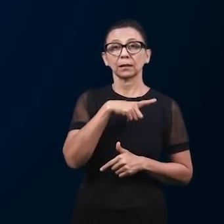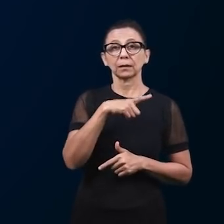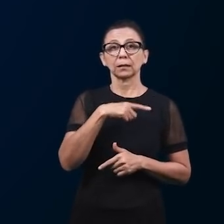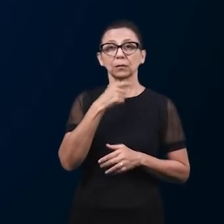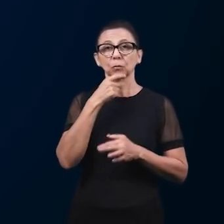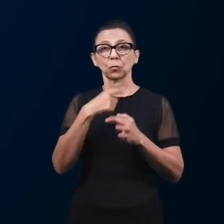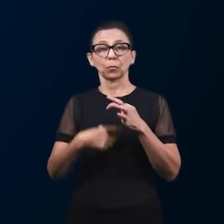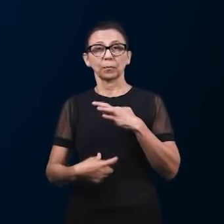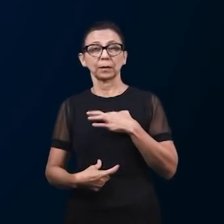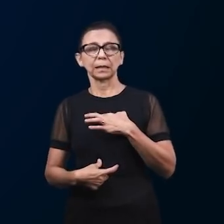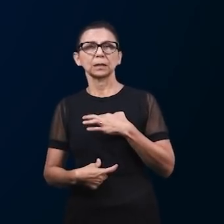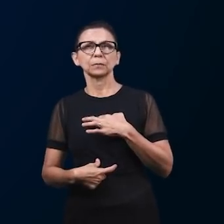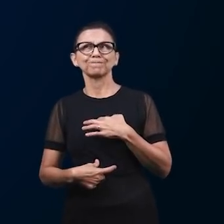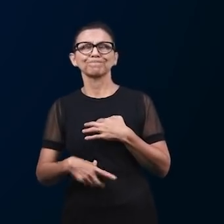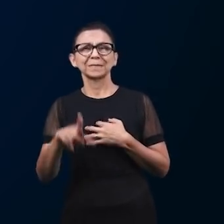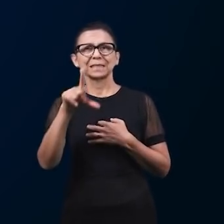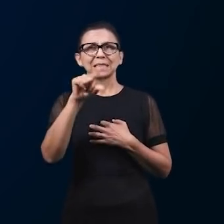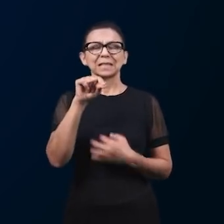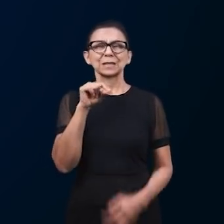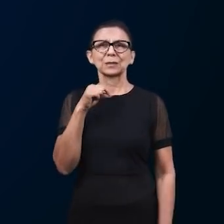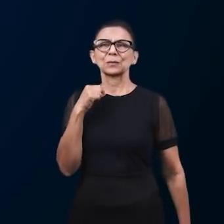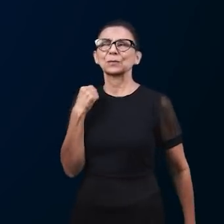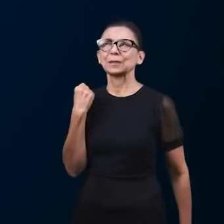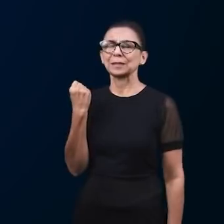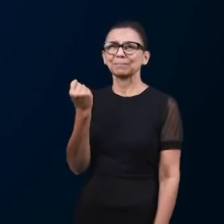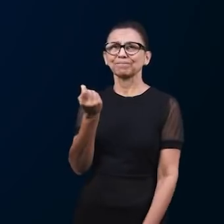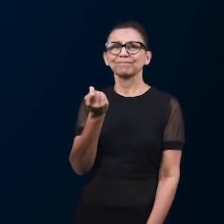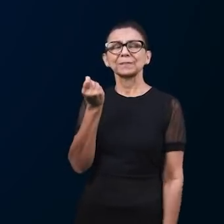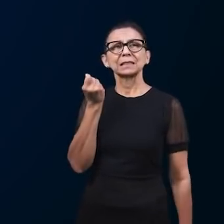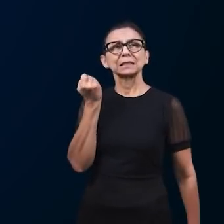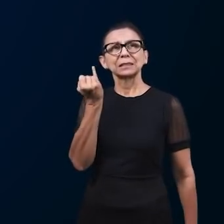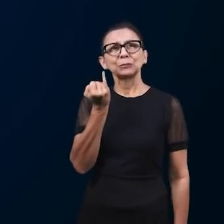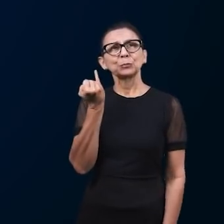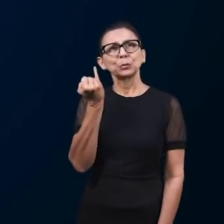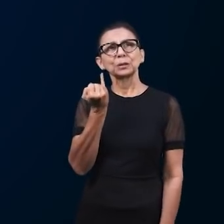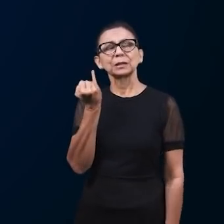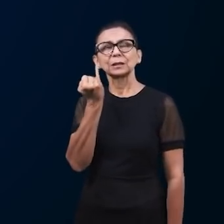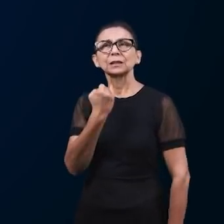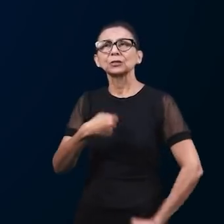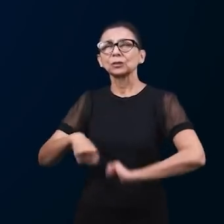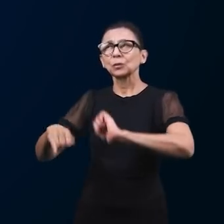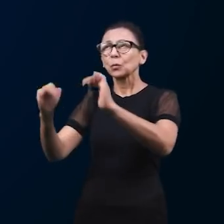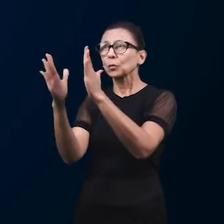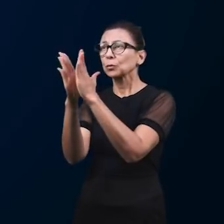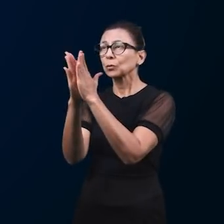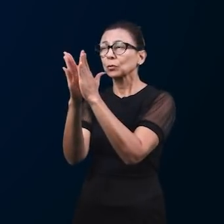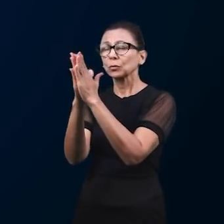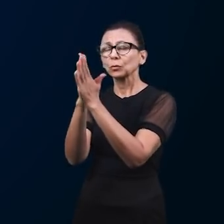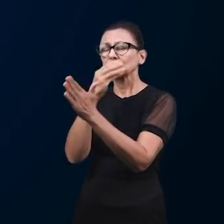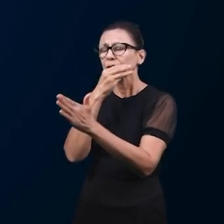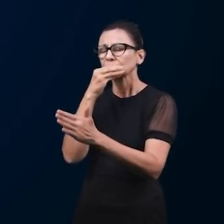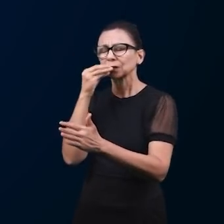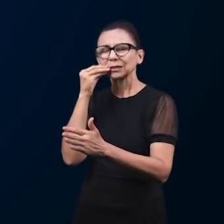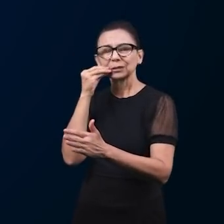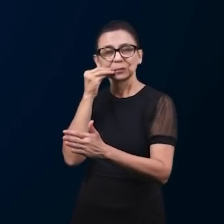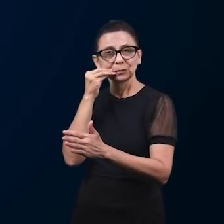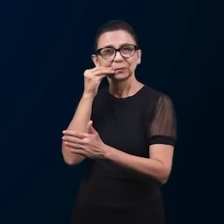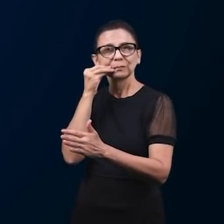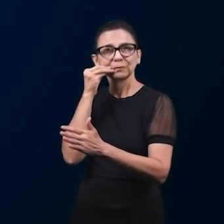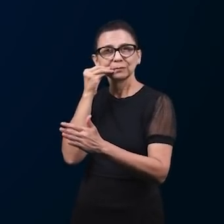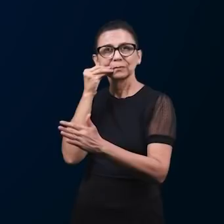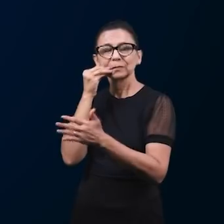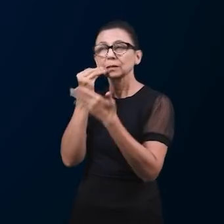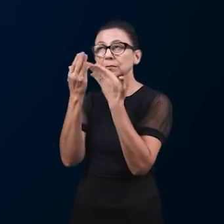importante em sua vida, buscou o Senhor por muitos dias, com orações, com jejuns prolongados,